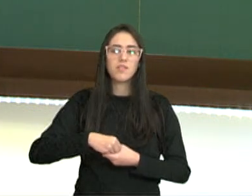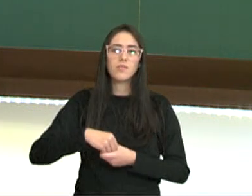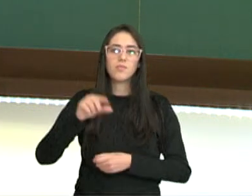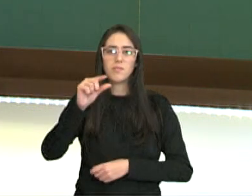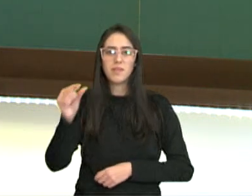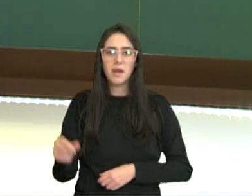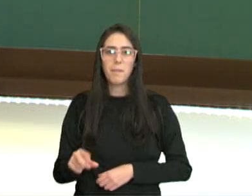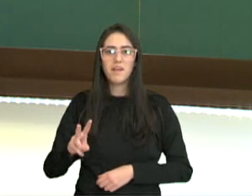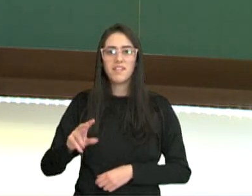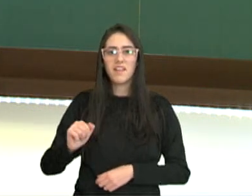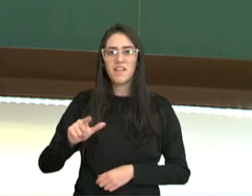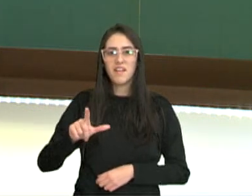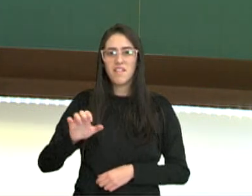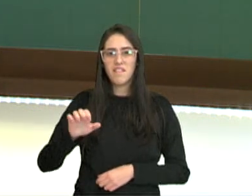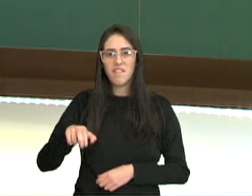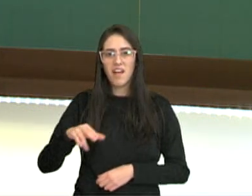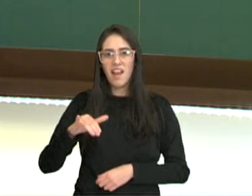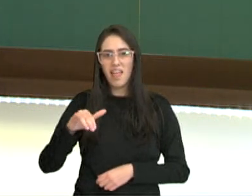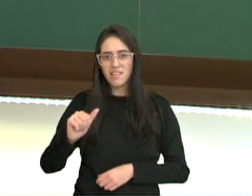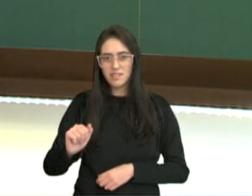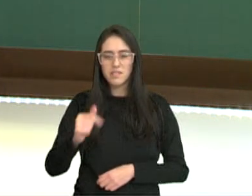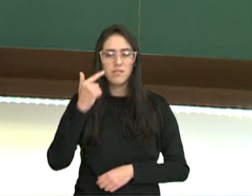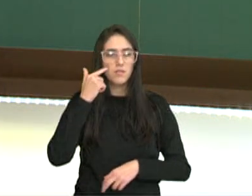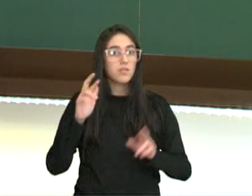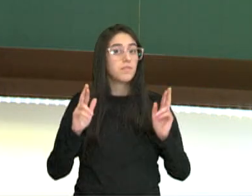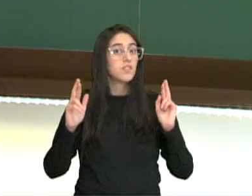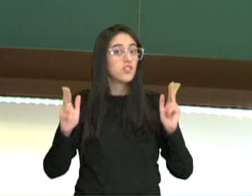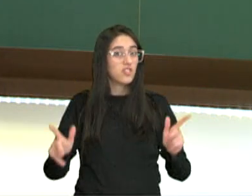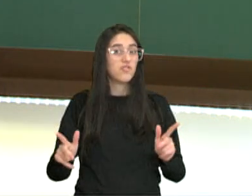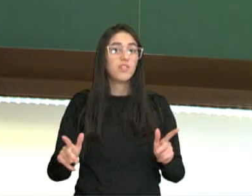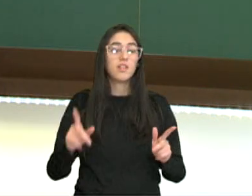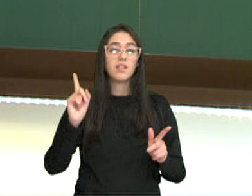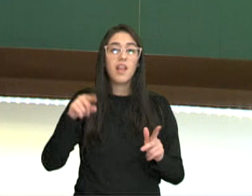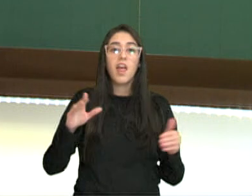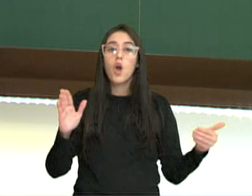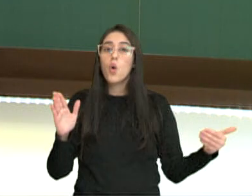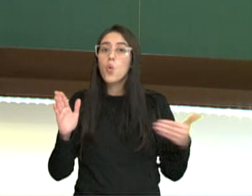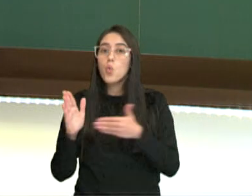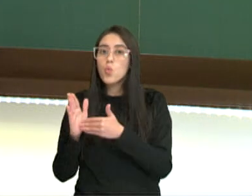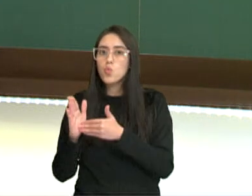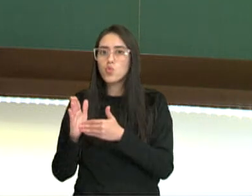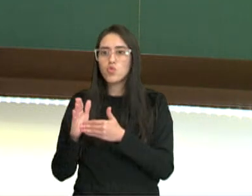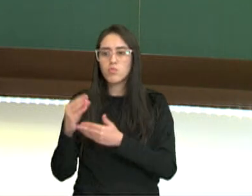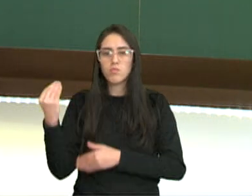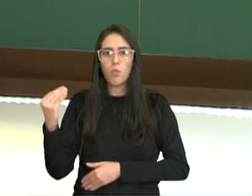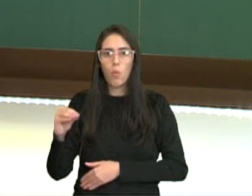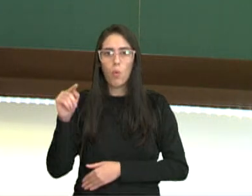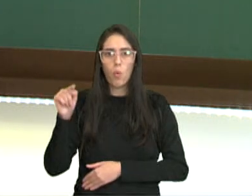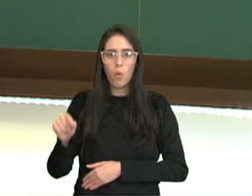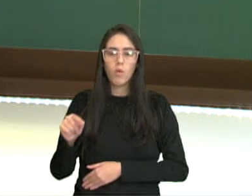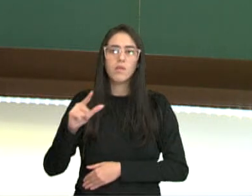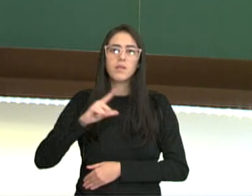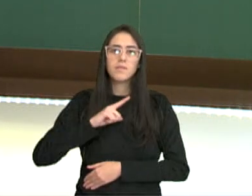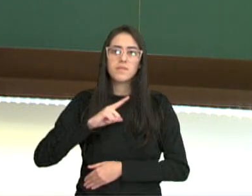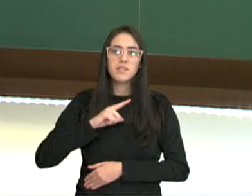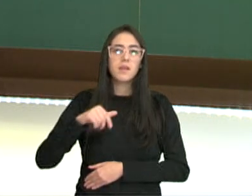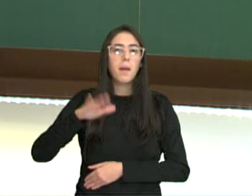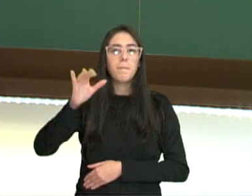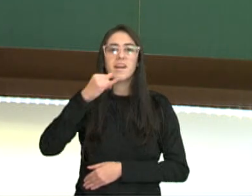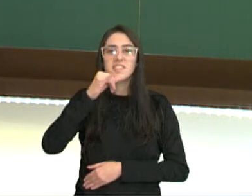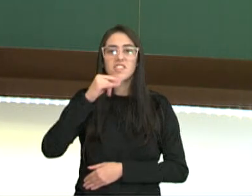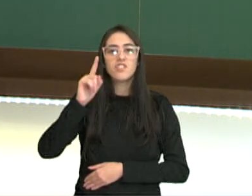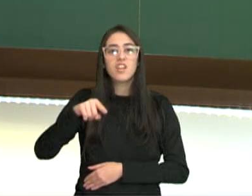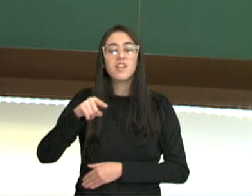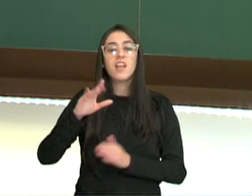é o 3p6. Veja a diferença, a camada de valência é a última camada preenchida e o subnível mais energético é o